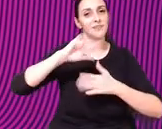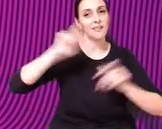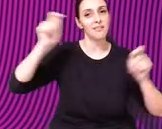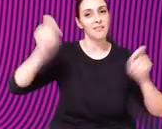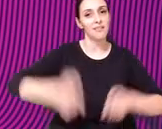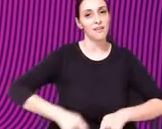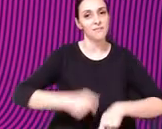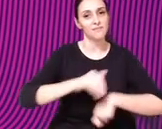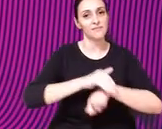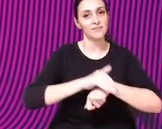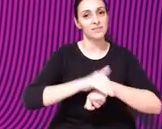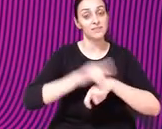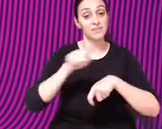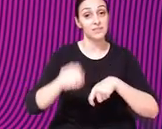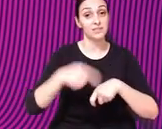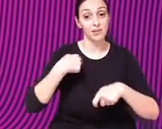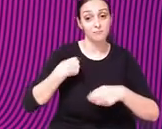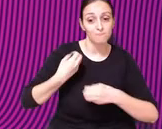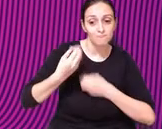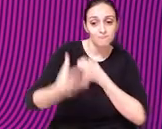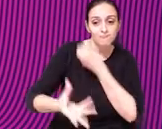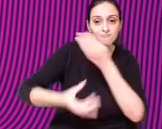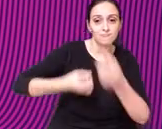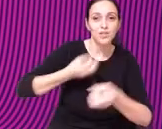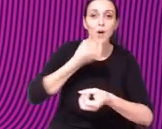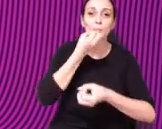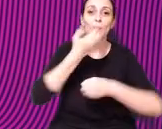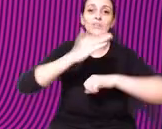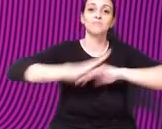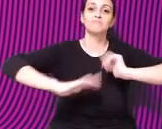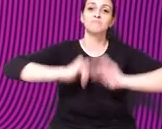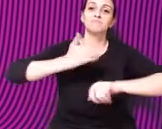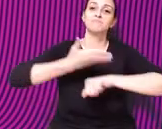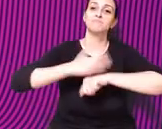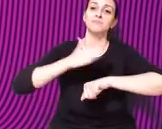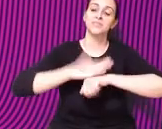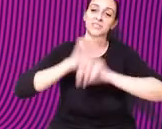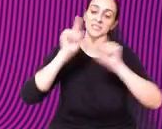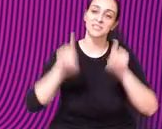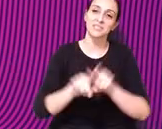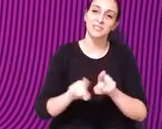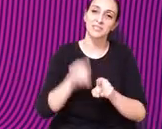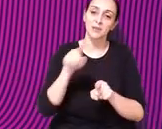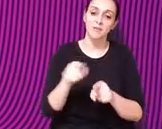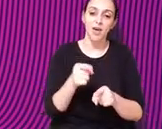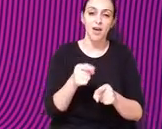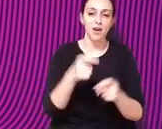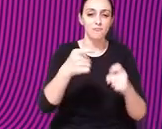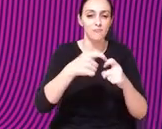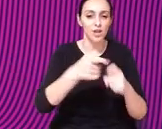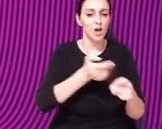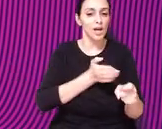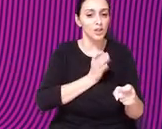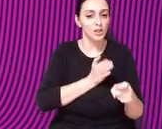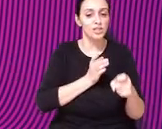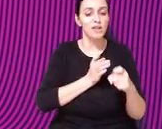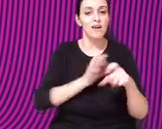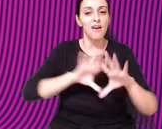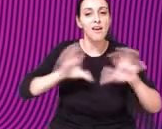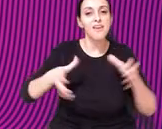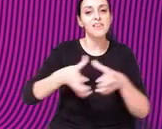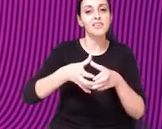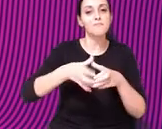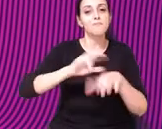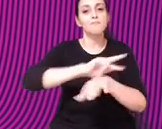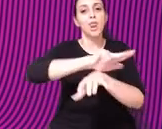e muito de compartilhamento de boas práticas para os cardiologistas, para a equipe multi, para aqueles